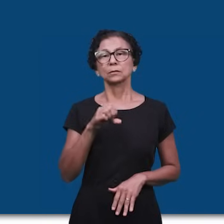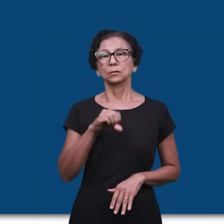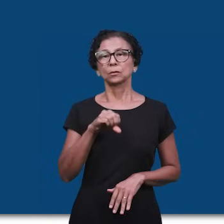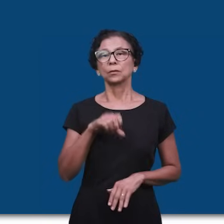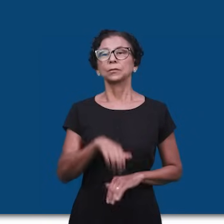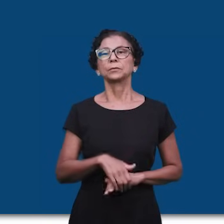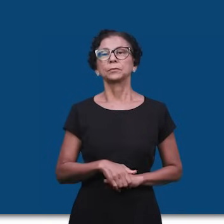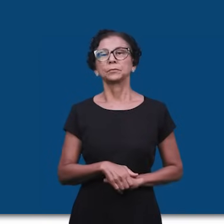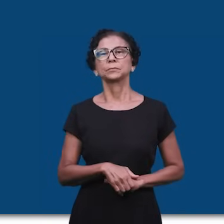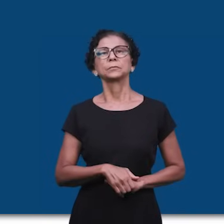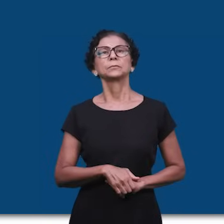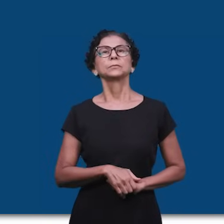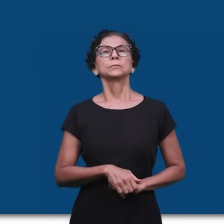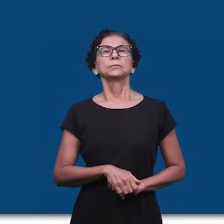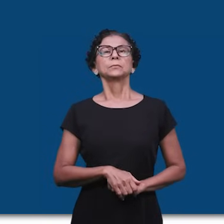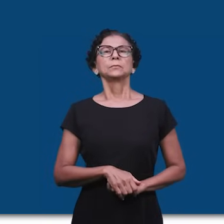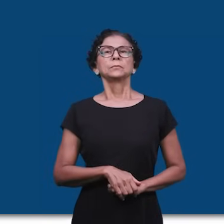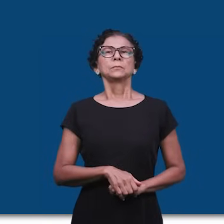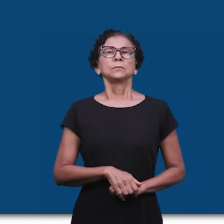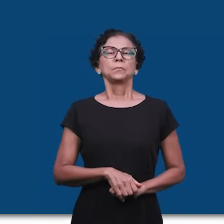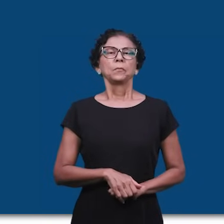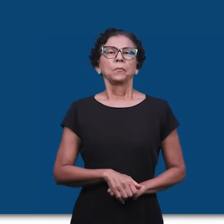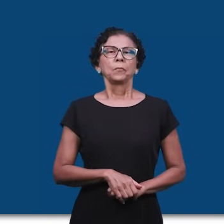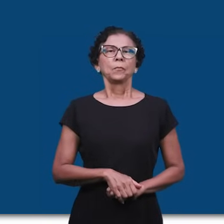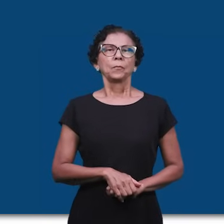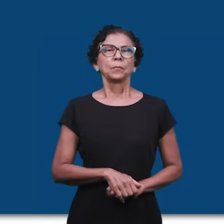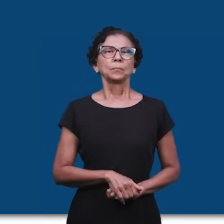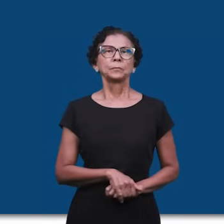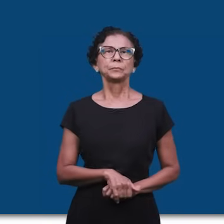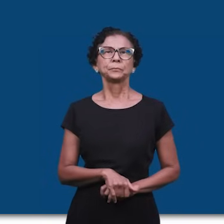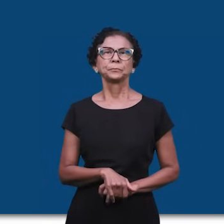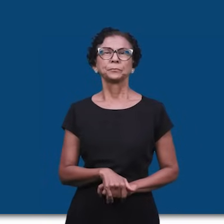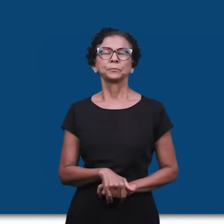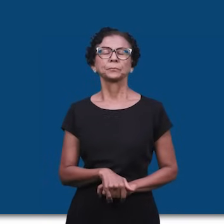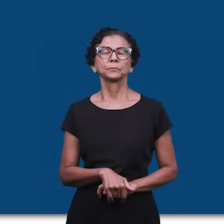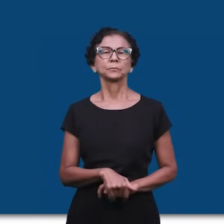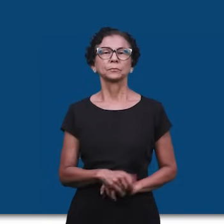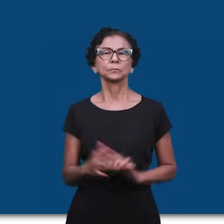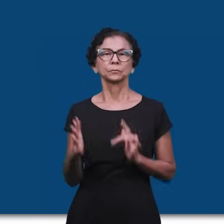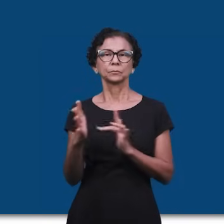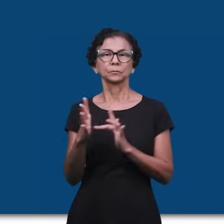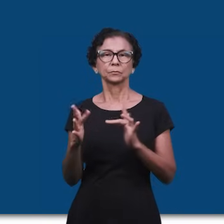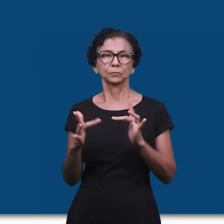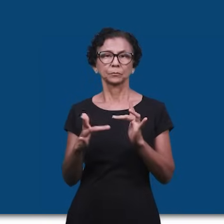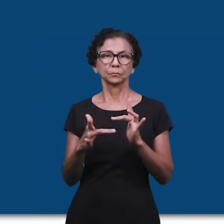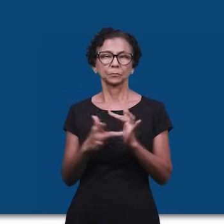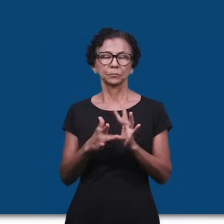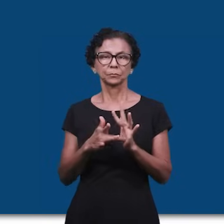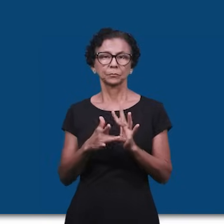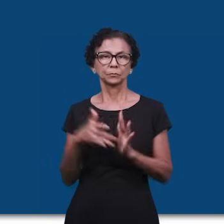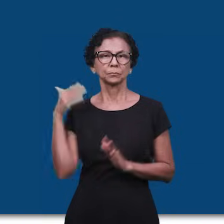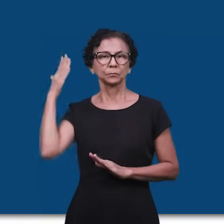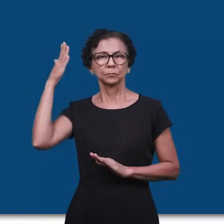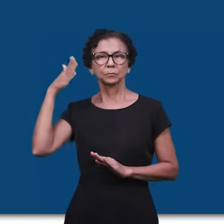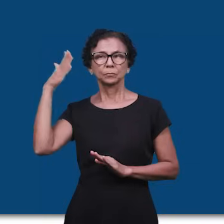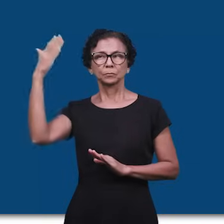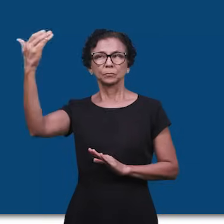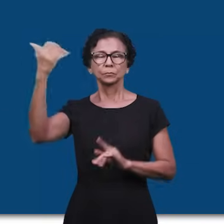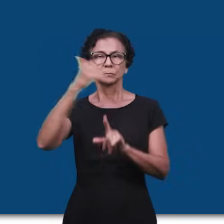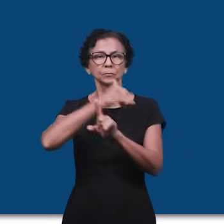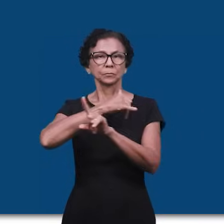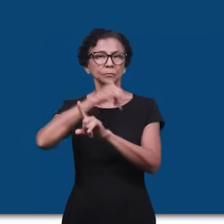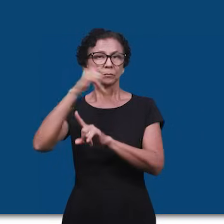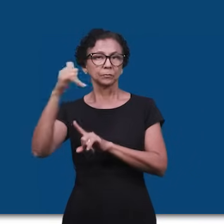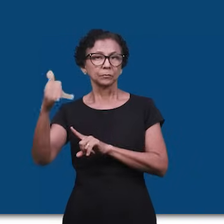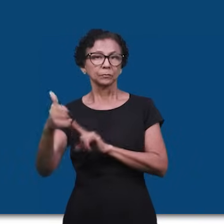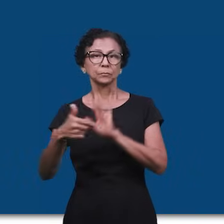né? Onde Jesus, no sermão profético, ele fala exatamente